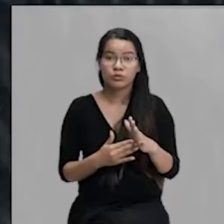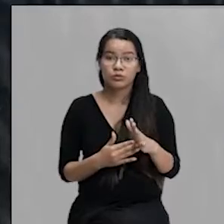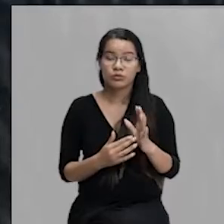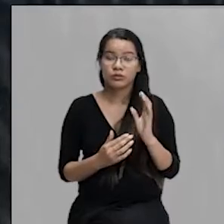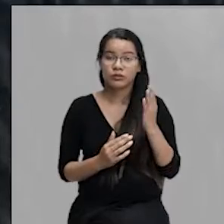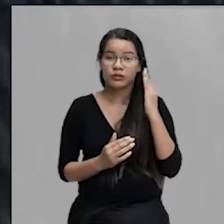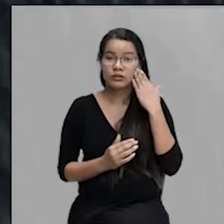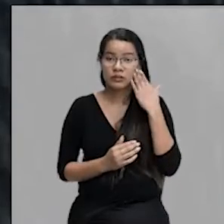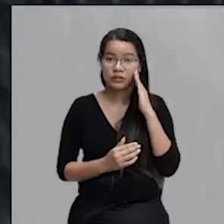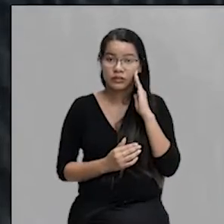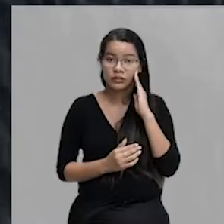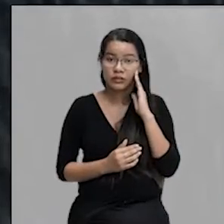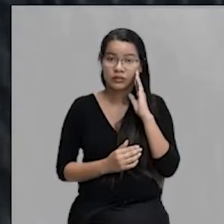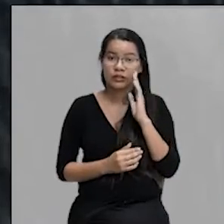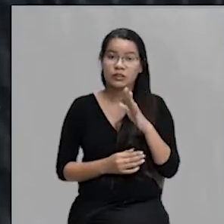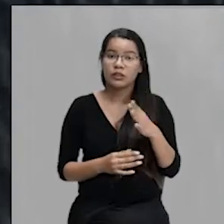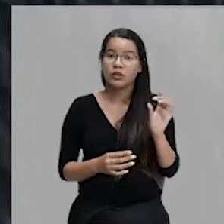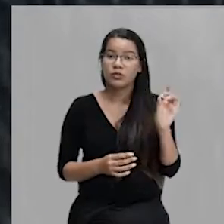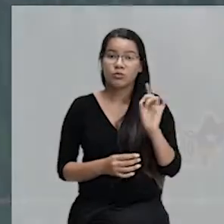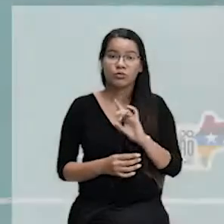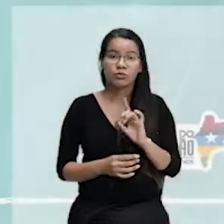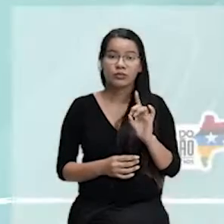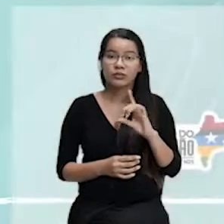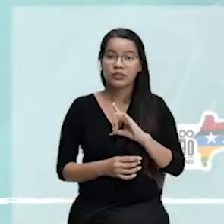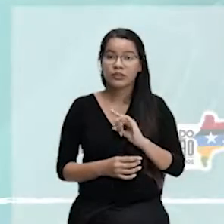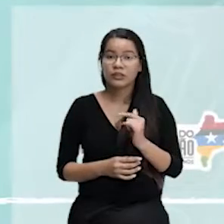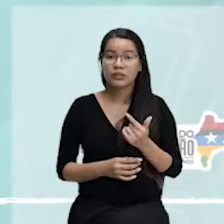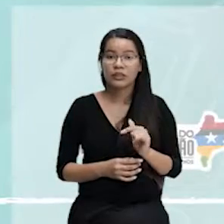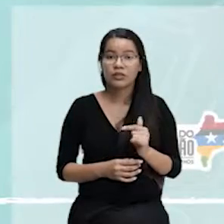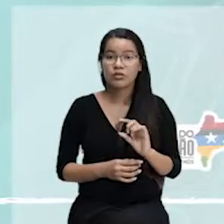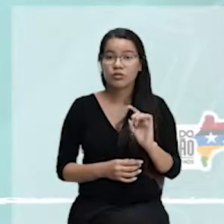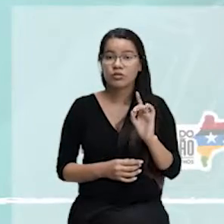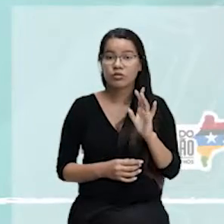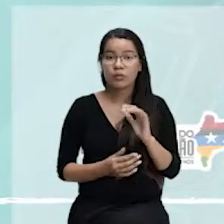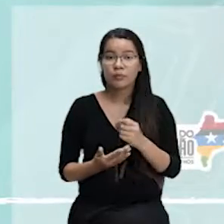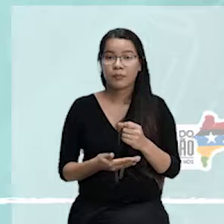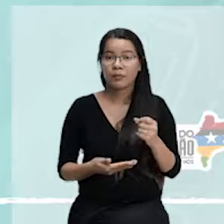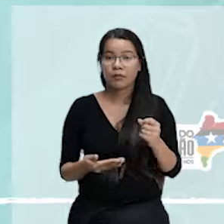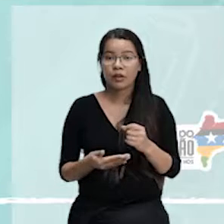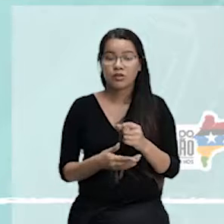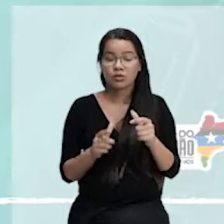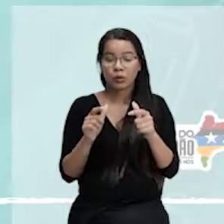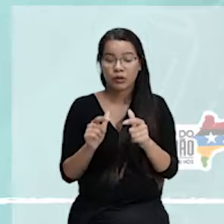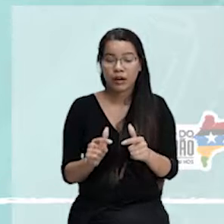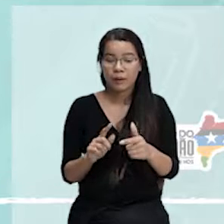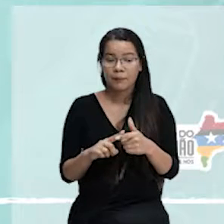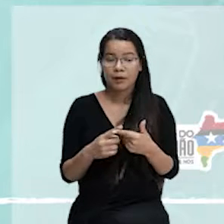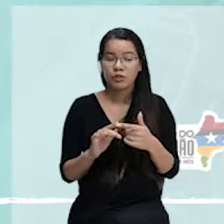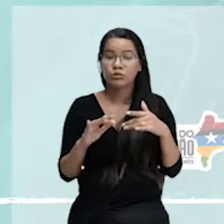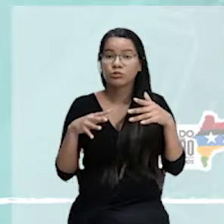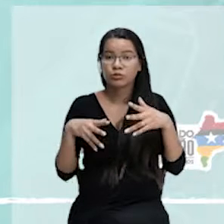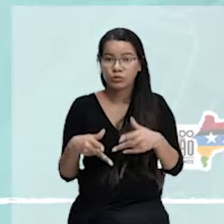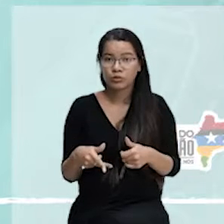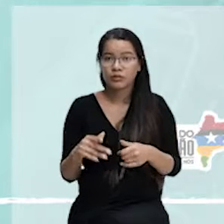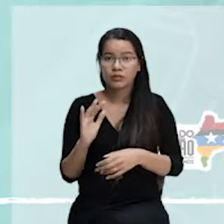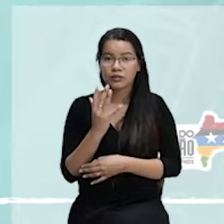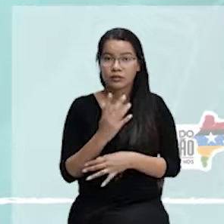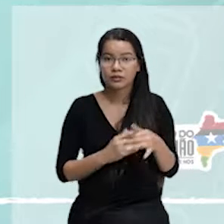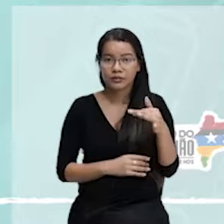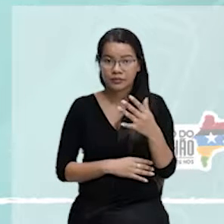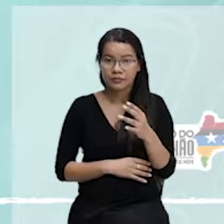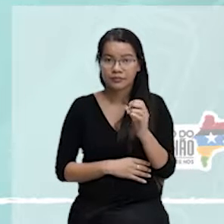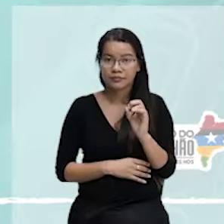na preocupação institucional e global sobre a questão ambiental. O meio ambiente não escapou desse processo